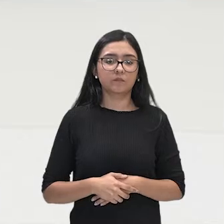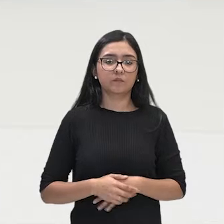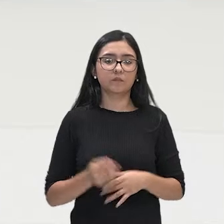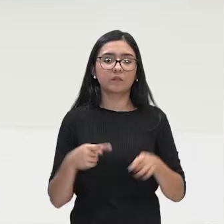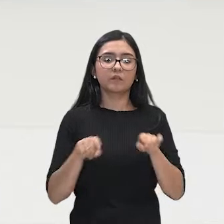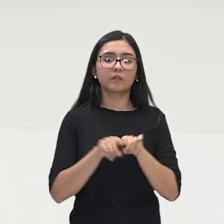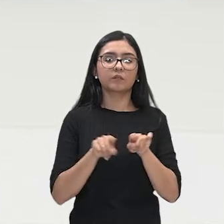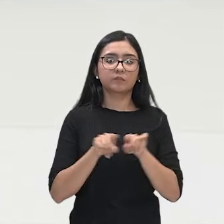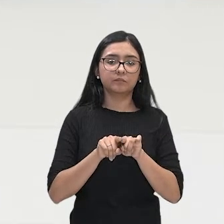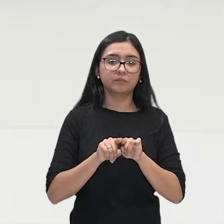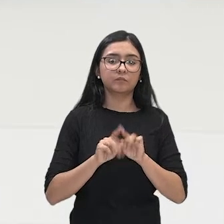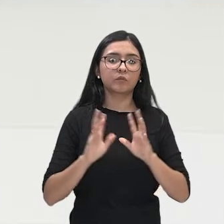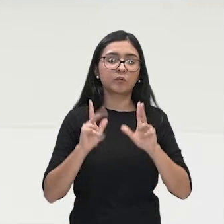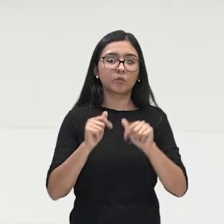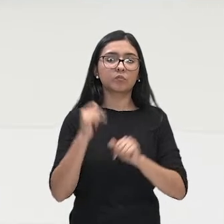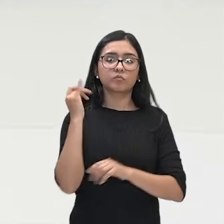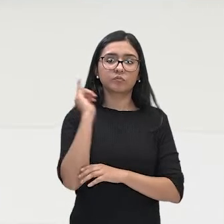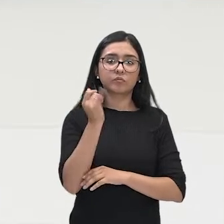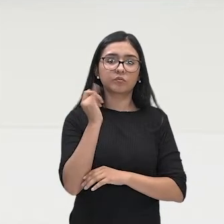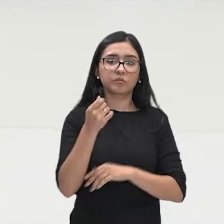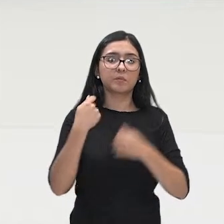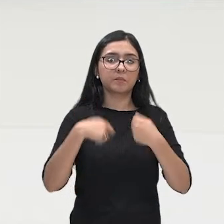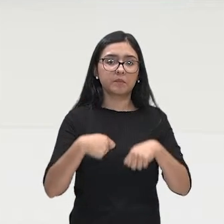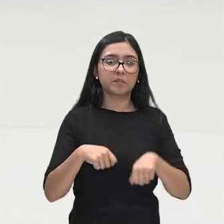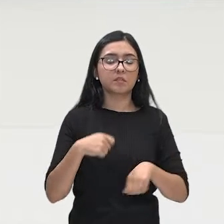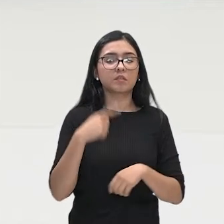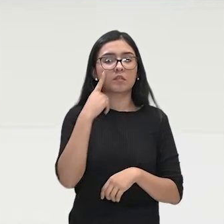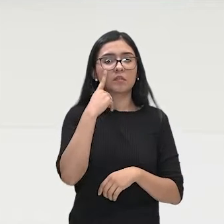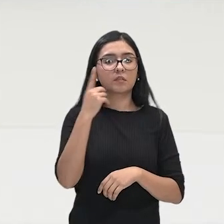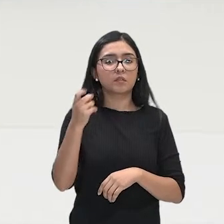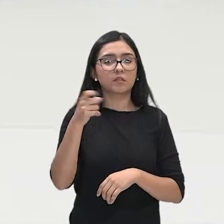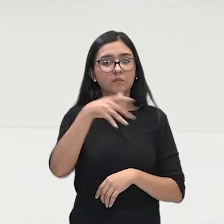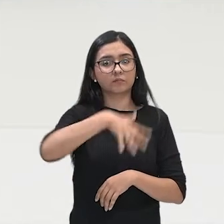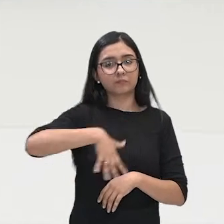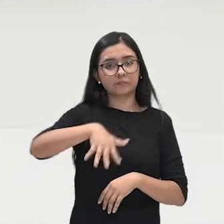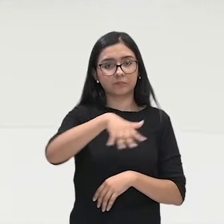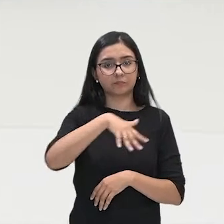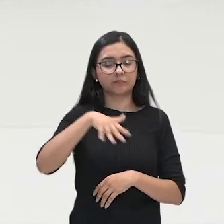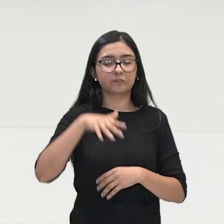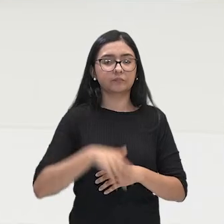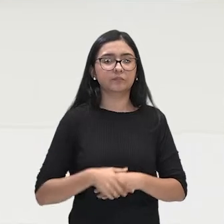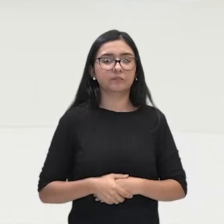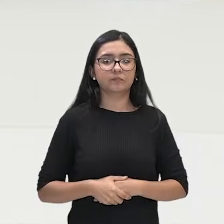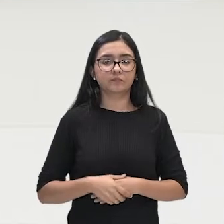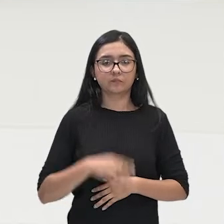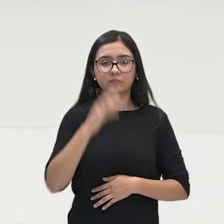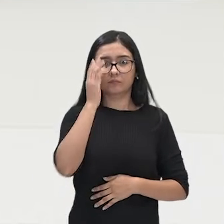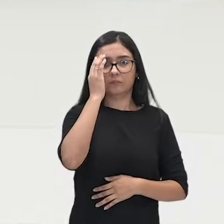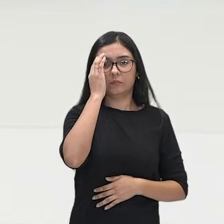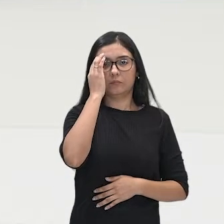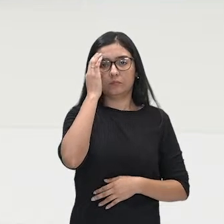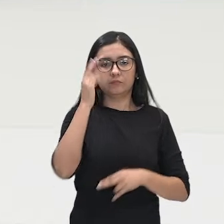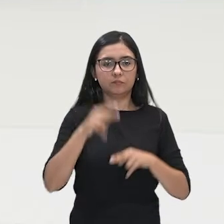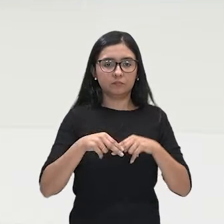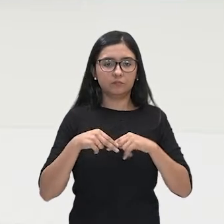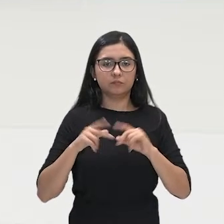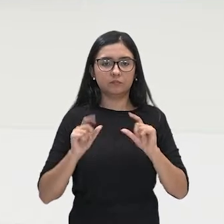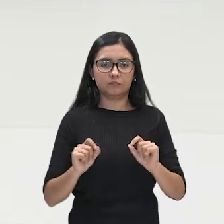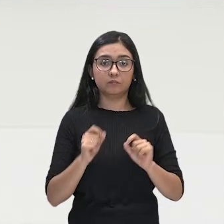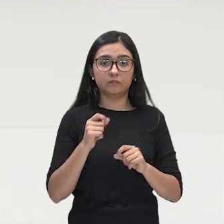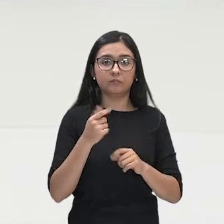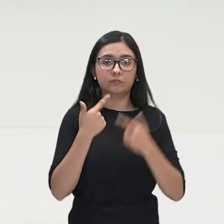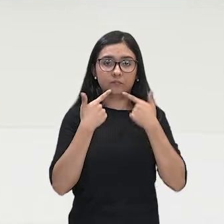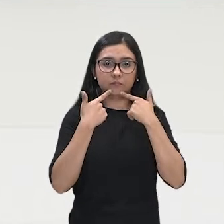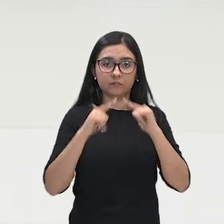Universalidade, os fatos narrados devem ser de interesse geral. Por isso, né, a